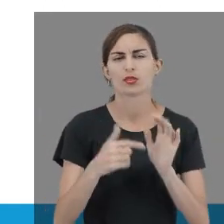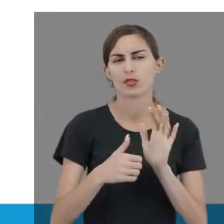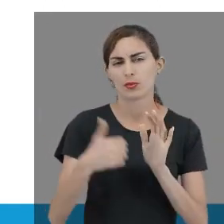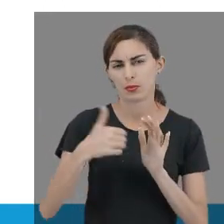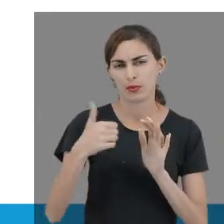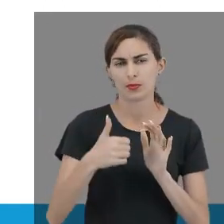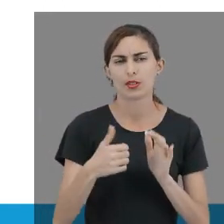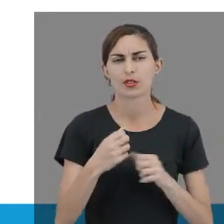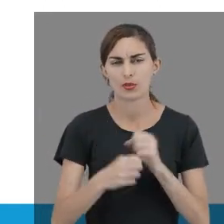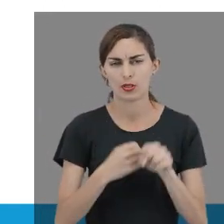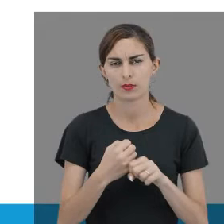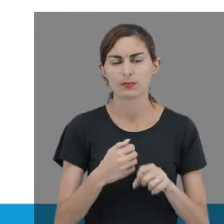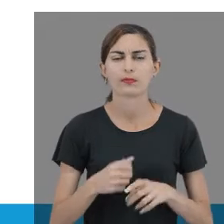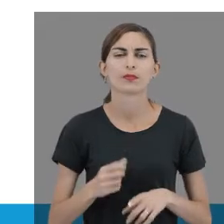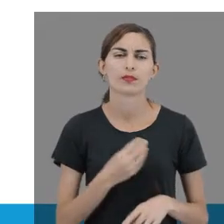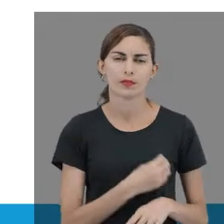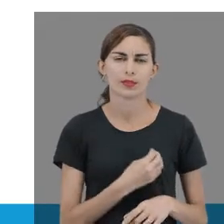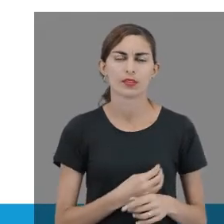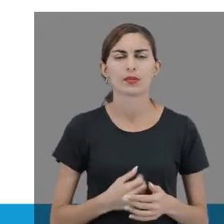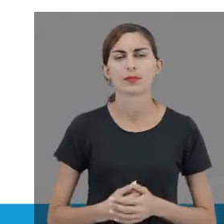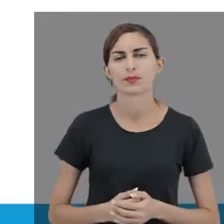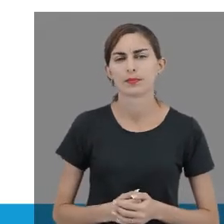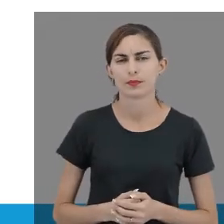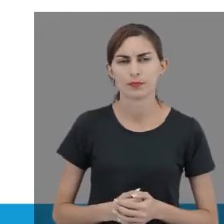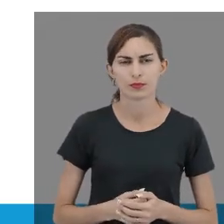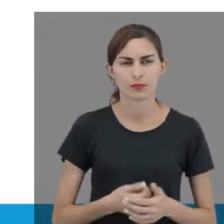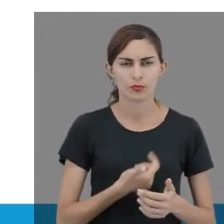agora, o que a gente procura a partir do primeiro mês de vida.